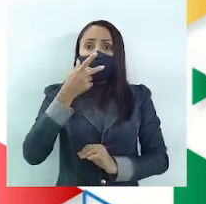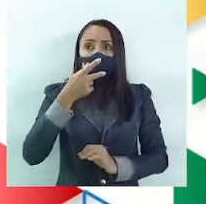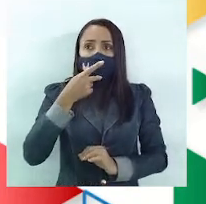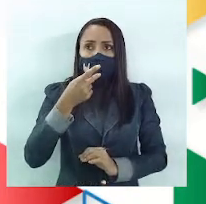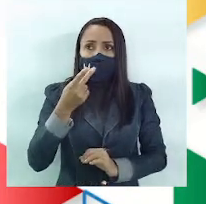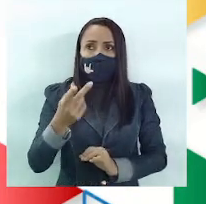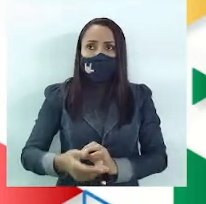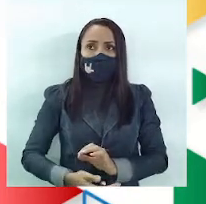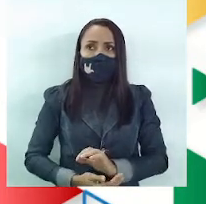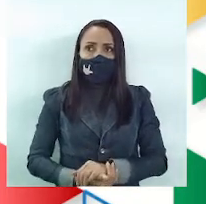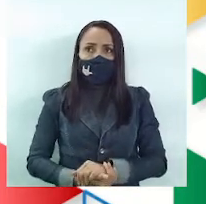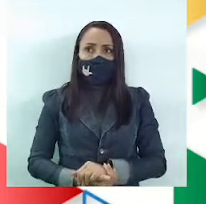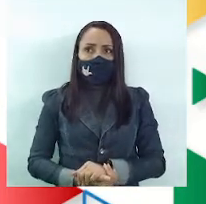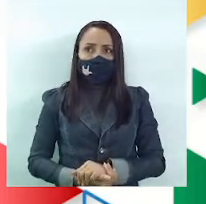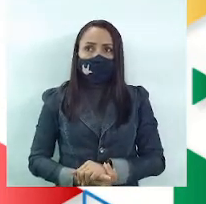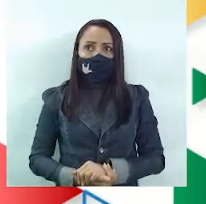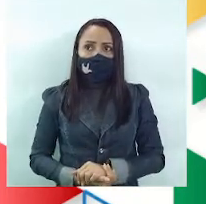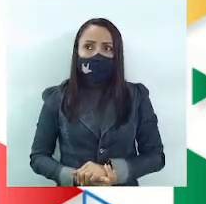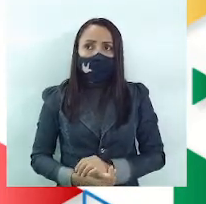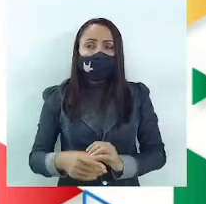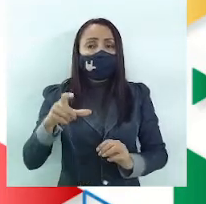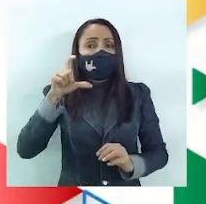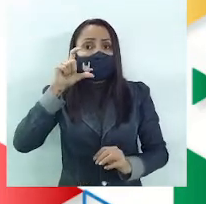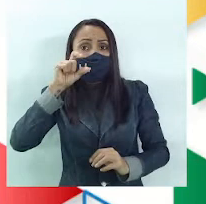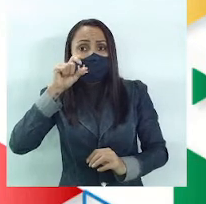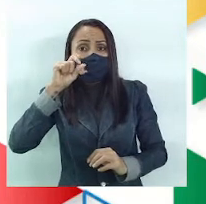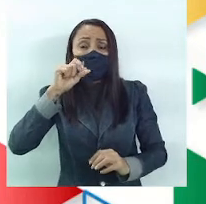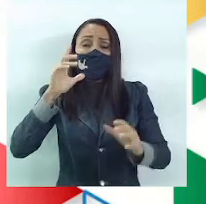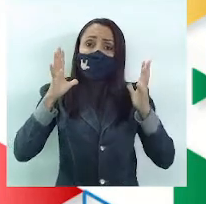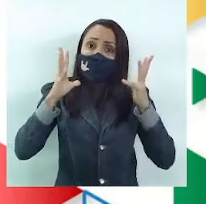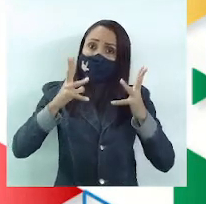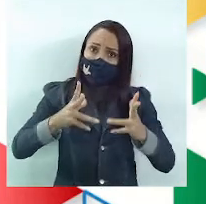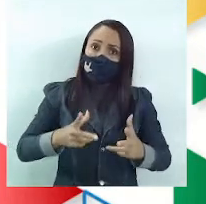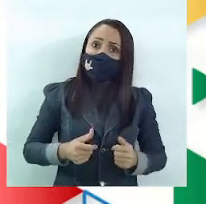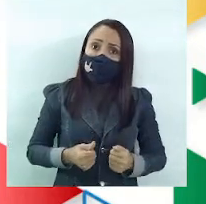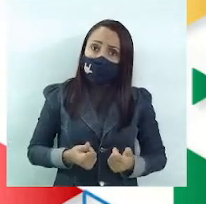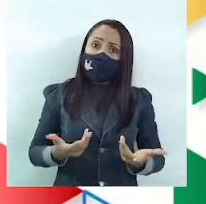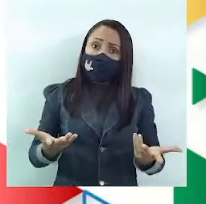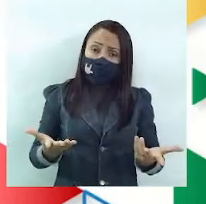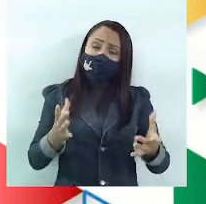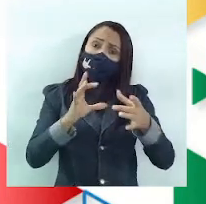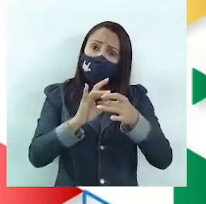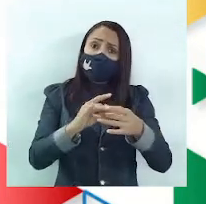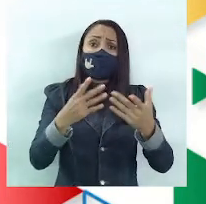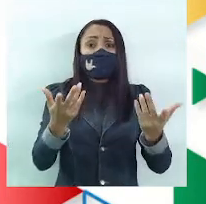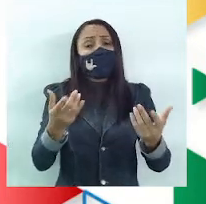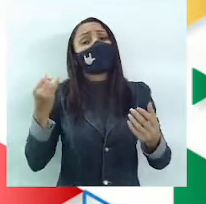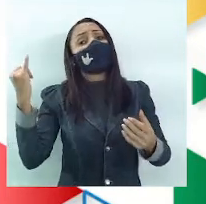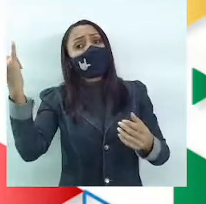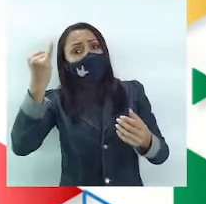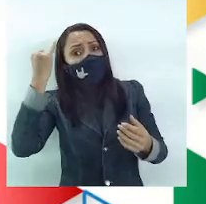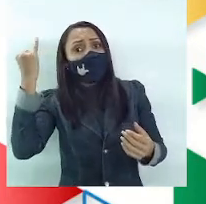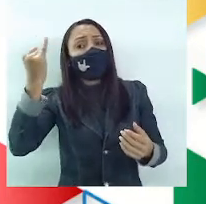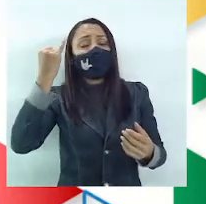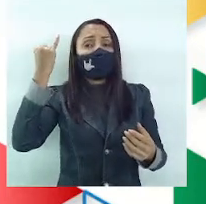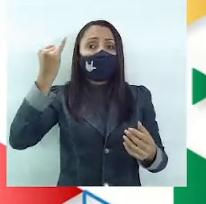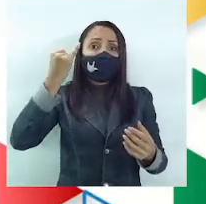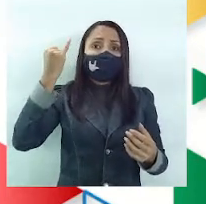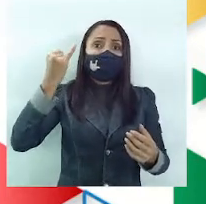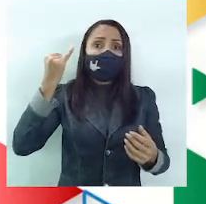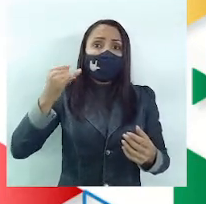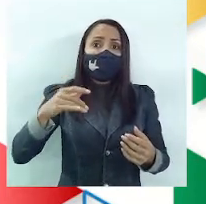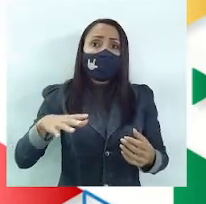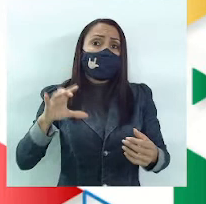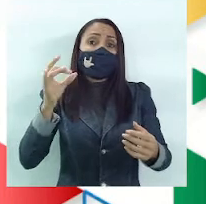que a questão da cárie também está ligada à higienização, né? A higiene é fundamental. Então, assim, não basta você só